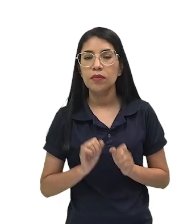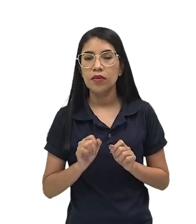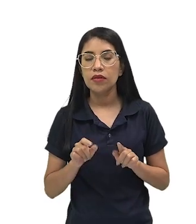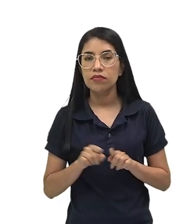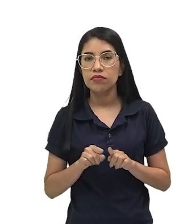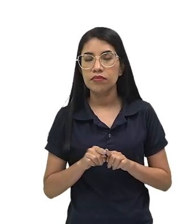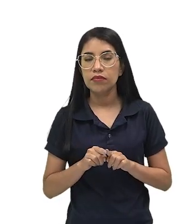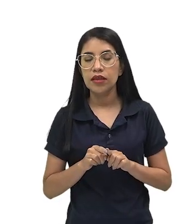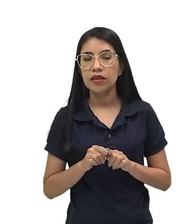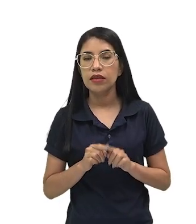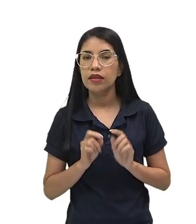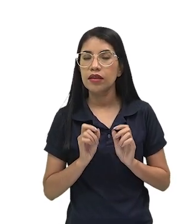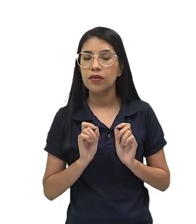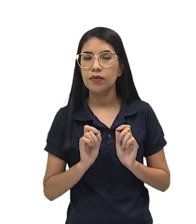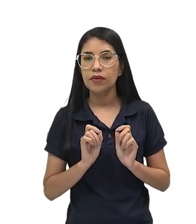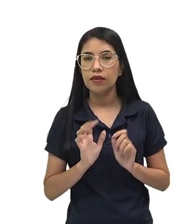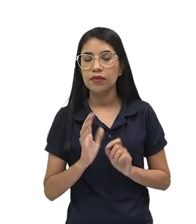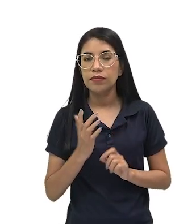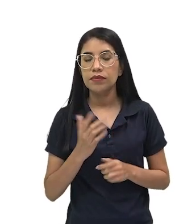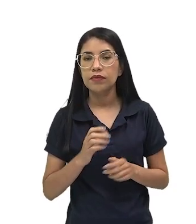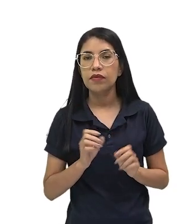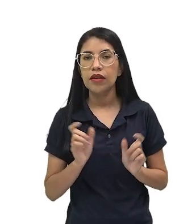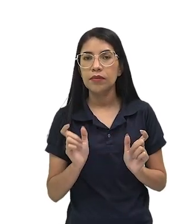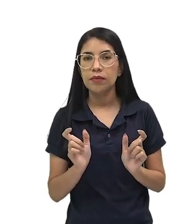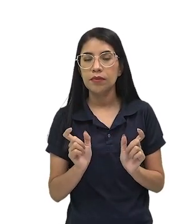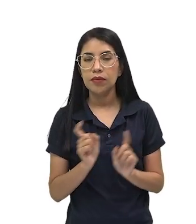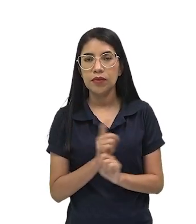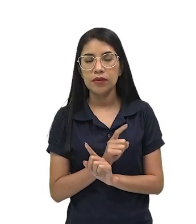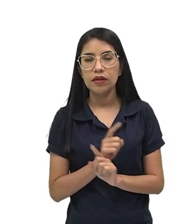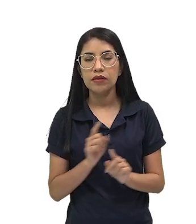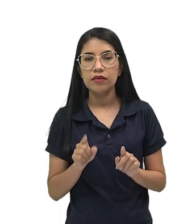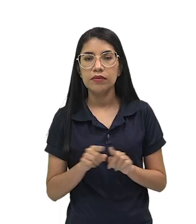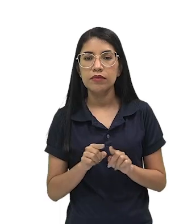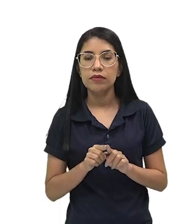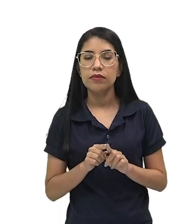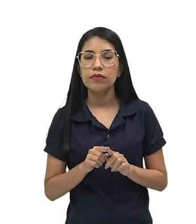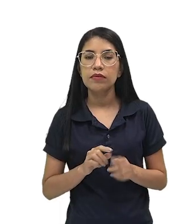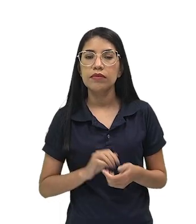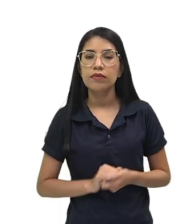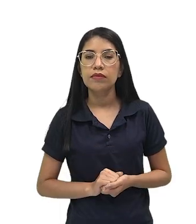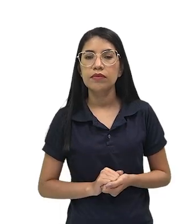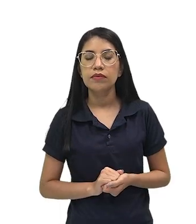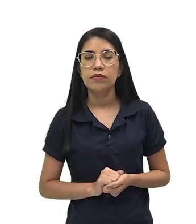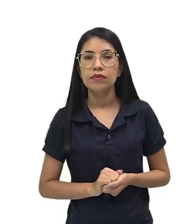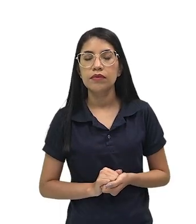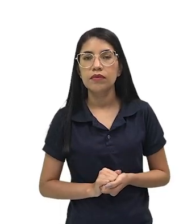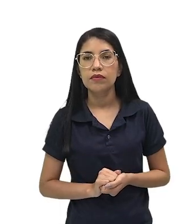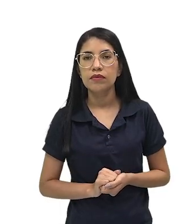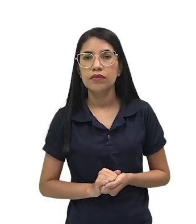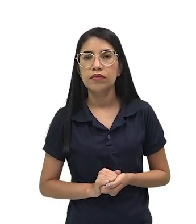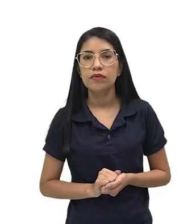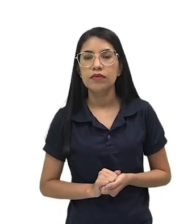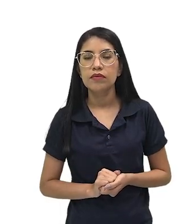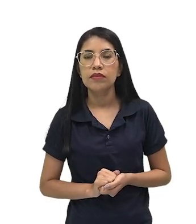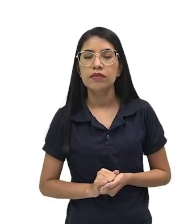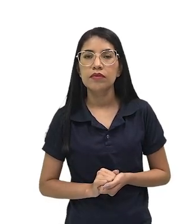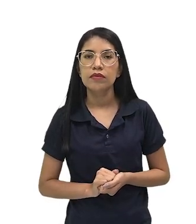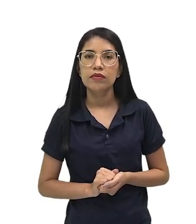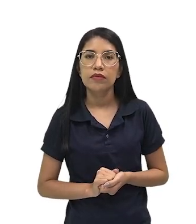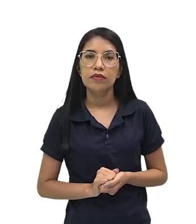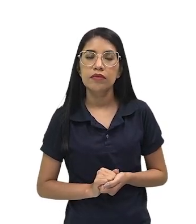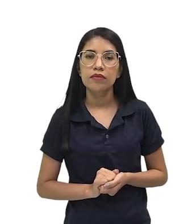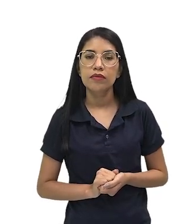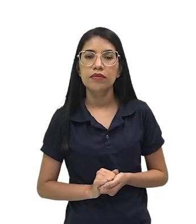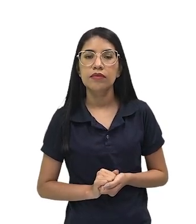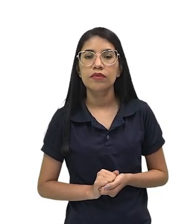mesma coisa que você, então, passar para o teu lado de conforto, a variável para o primeiro membro, né? Você pode